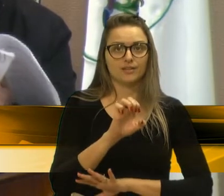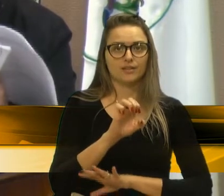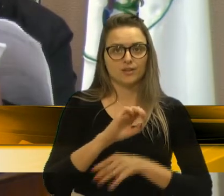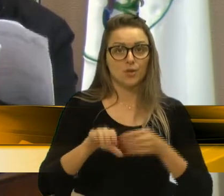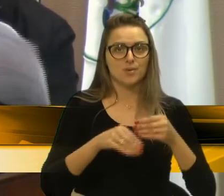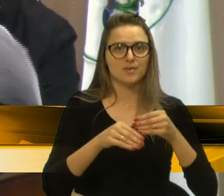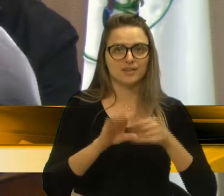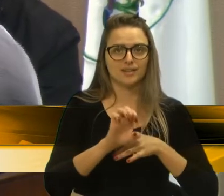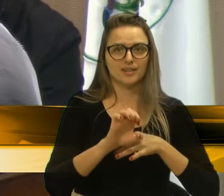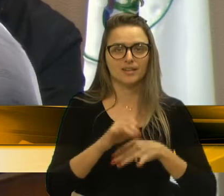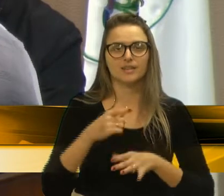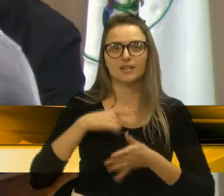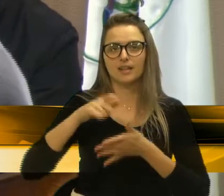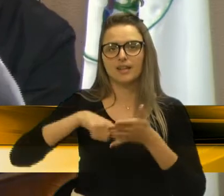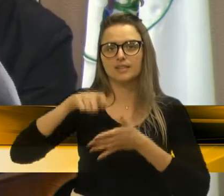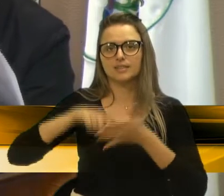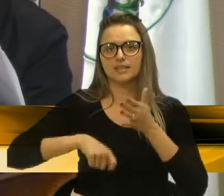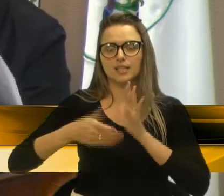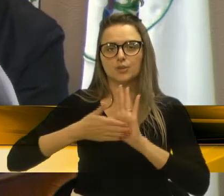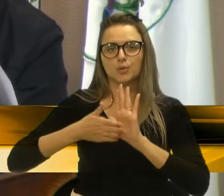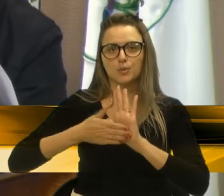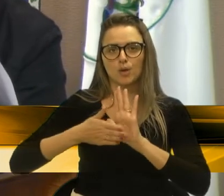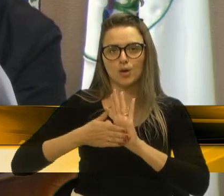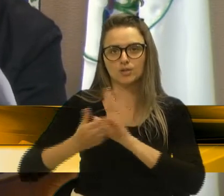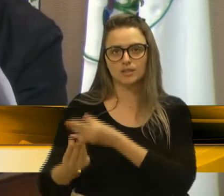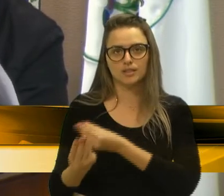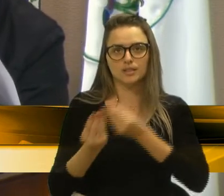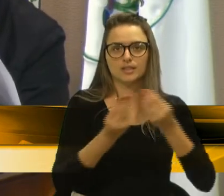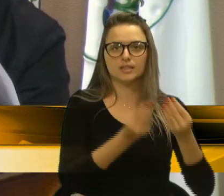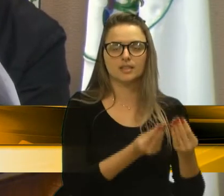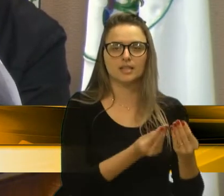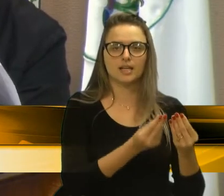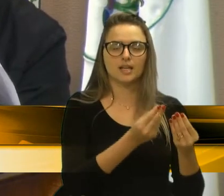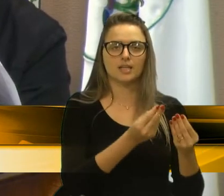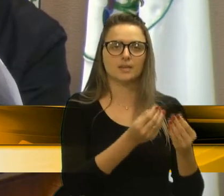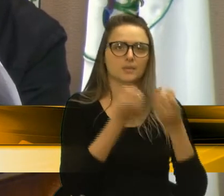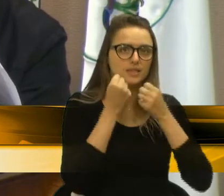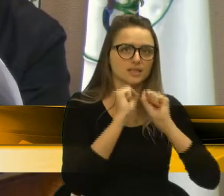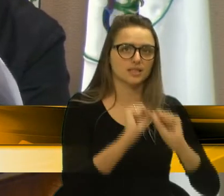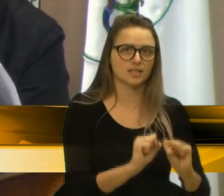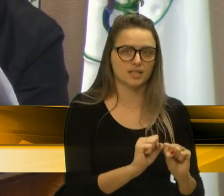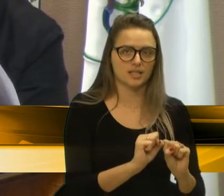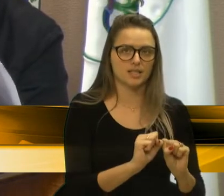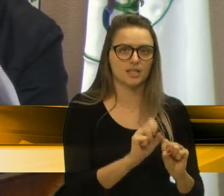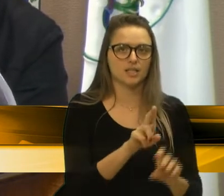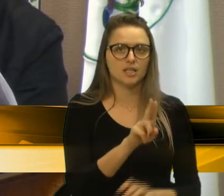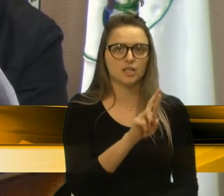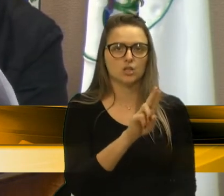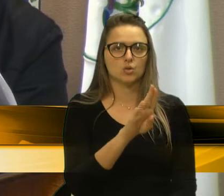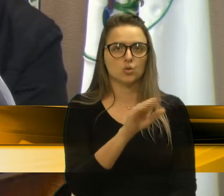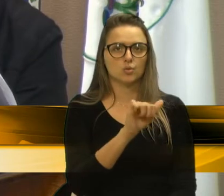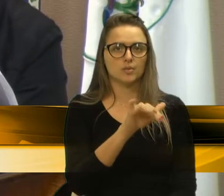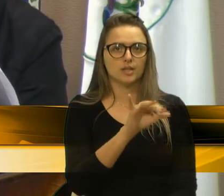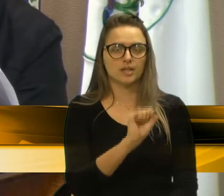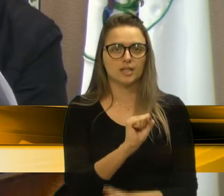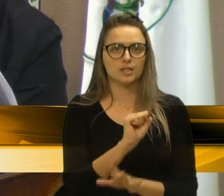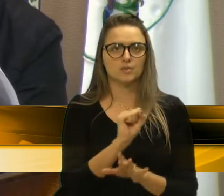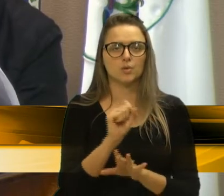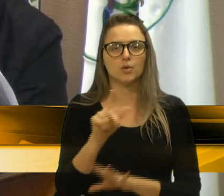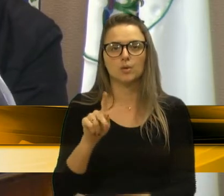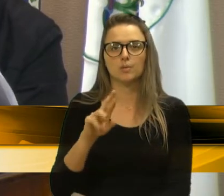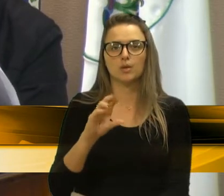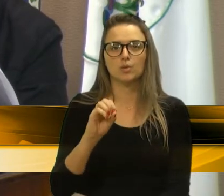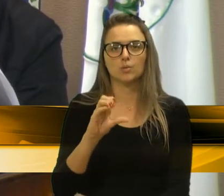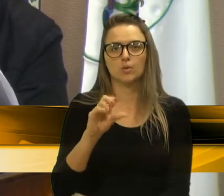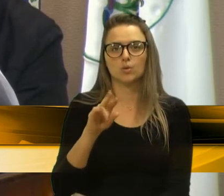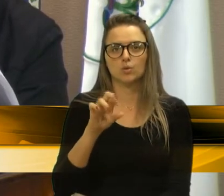vem assinada, né, a proposta encaminhada para a SMU, né, pelo procurador Estevão